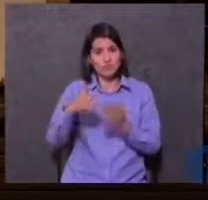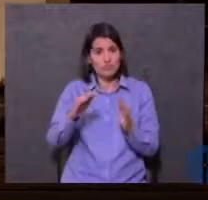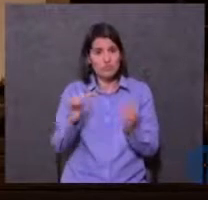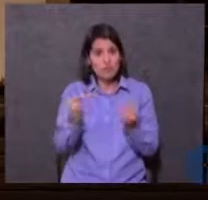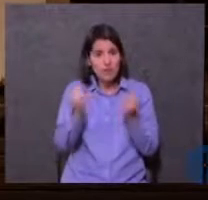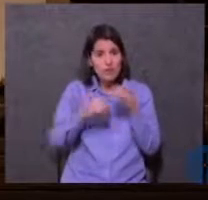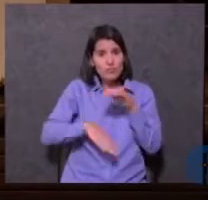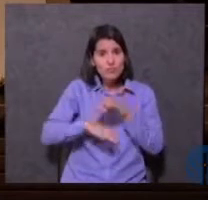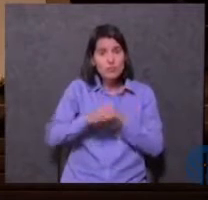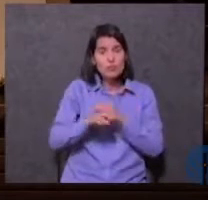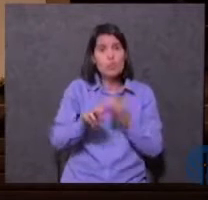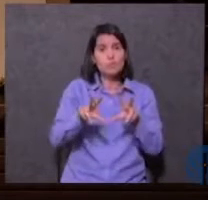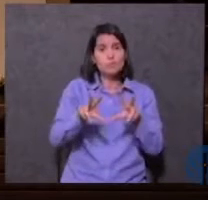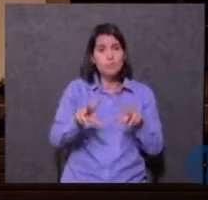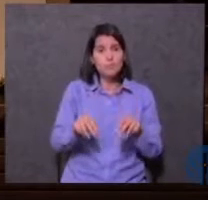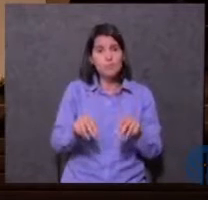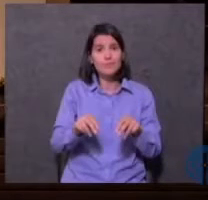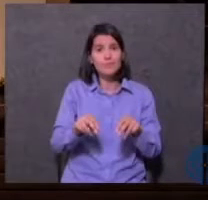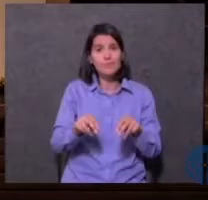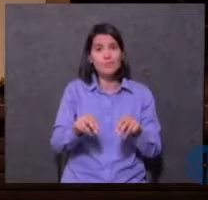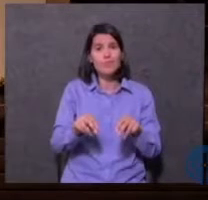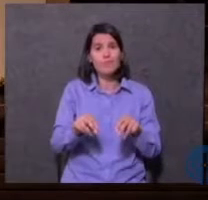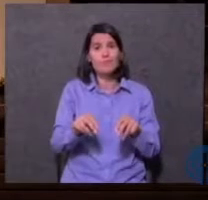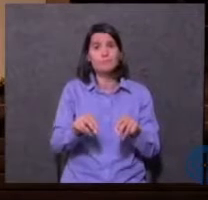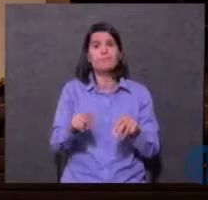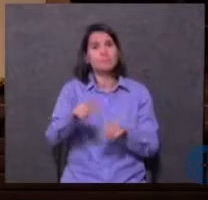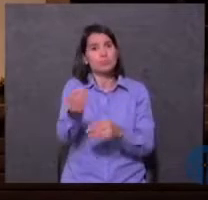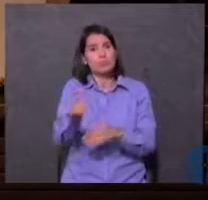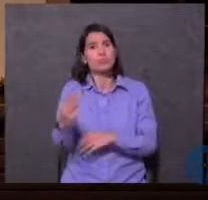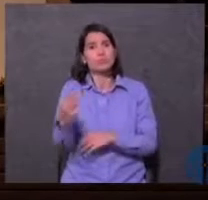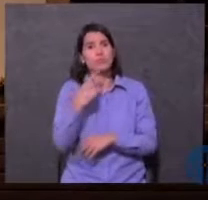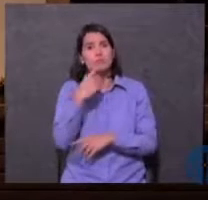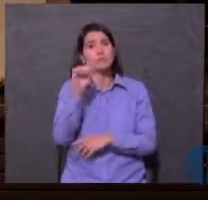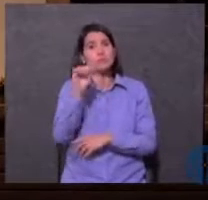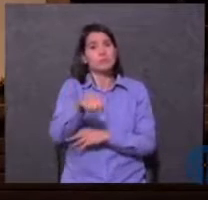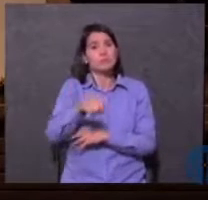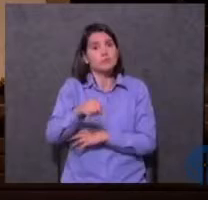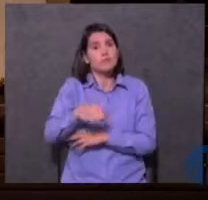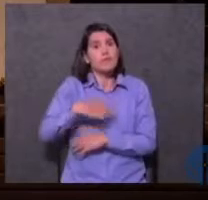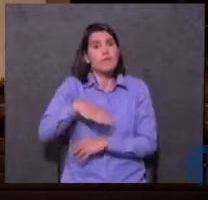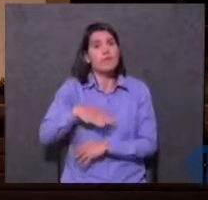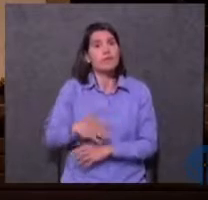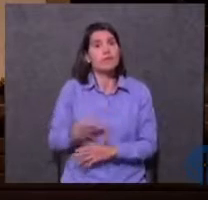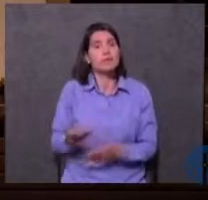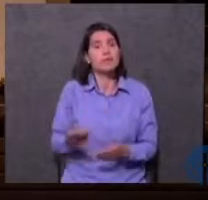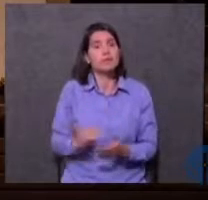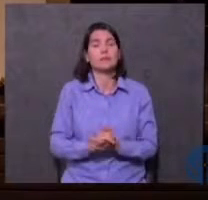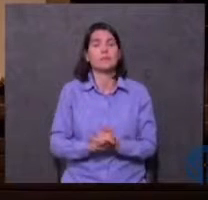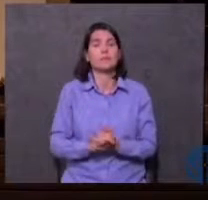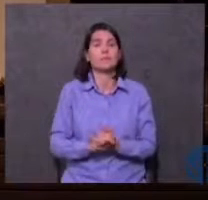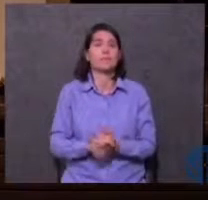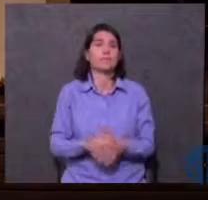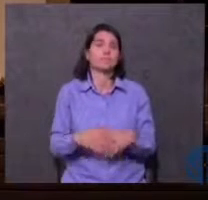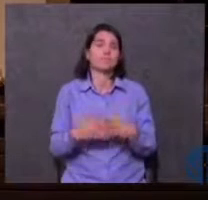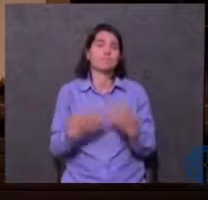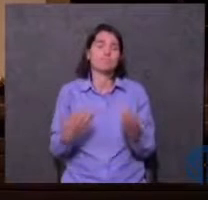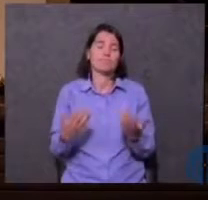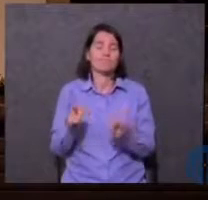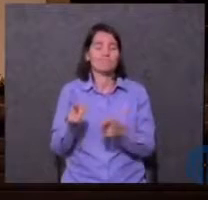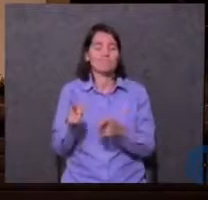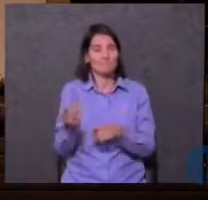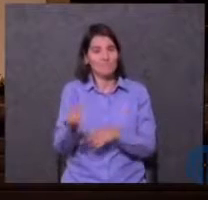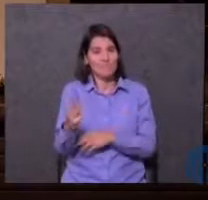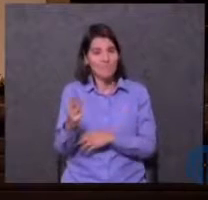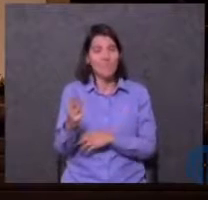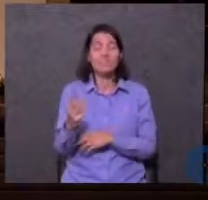dos pecadores? Sim, queremos. E despois ter muito que sofrer,